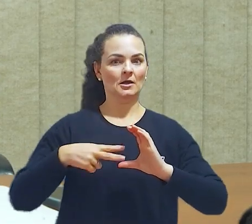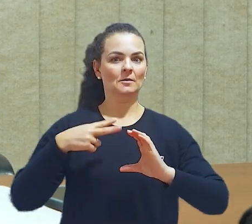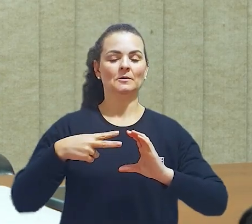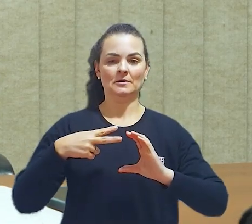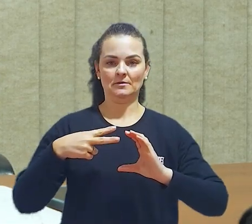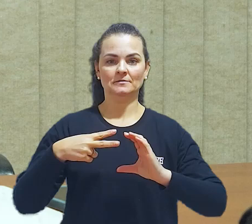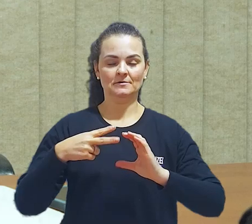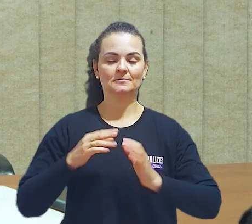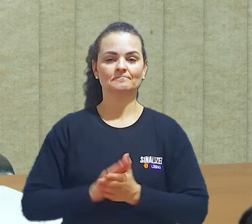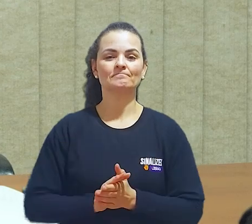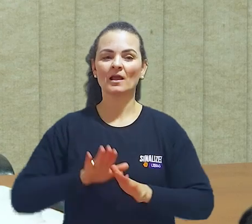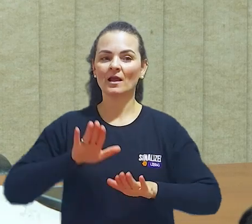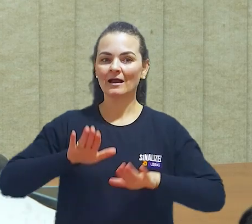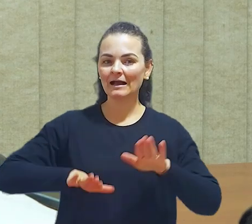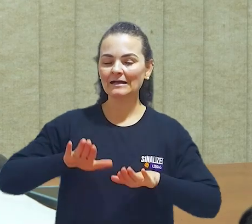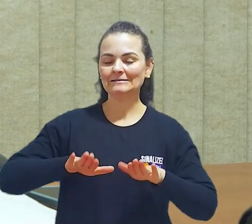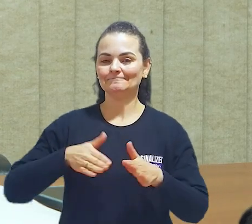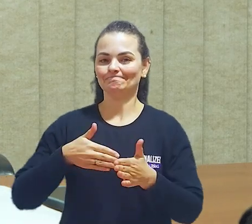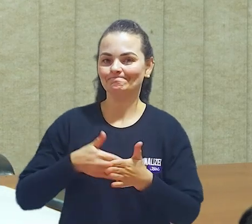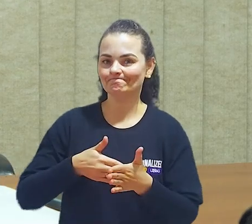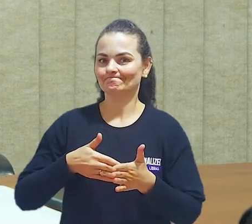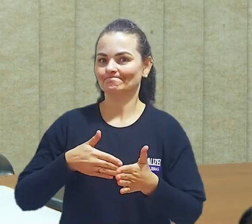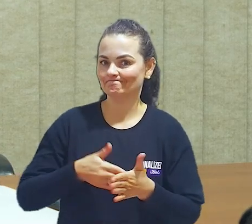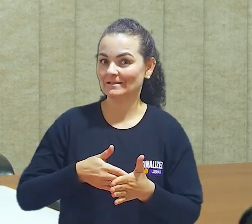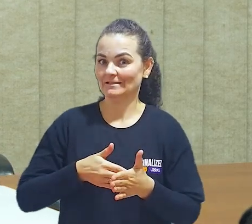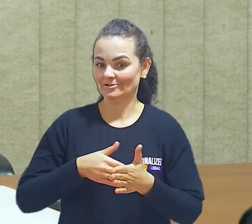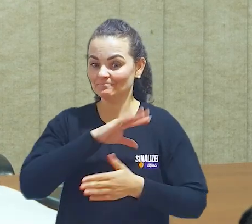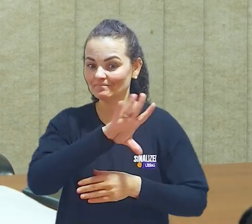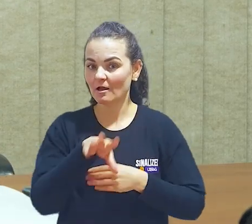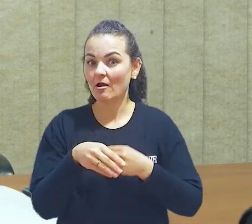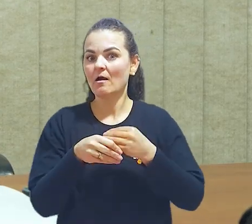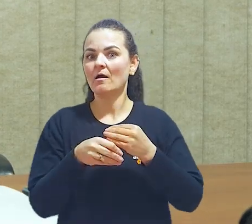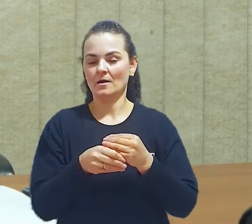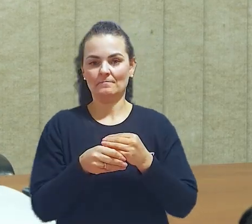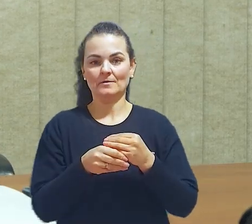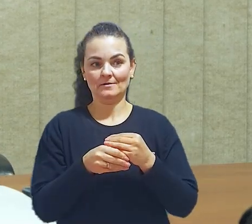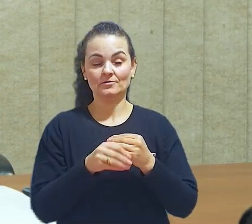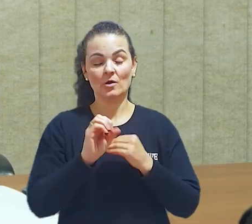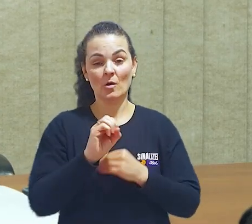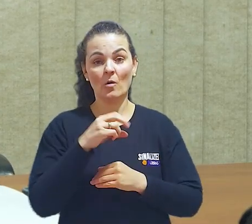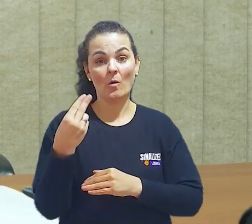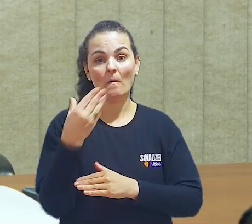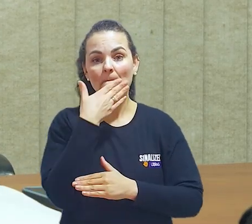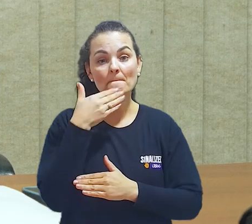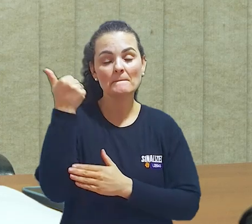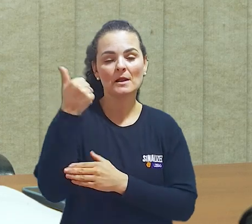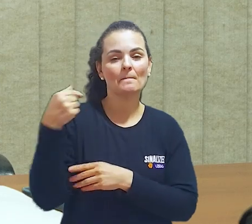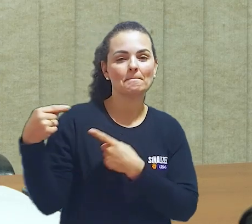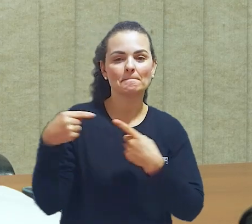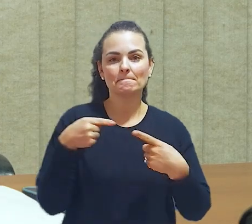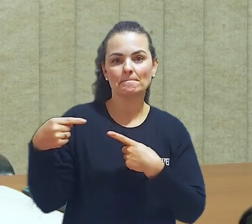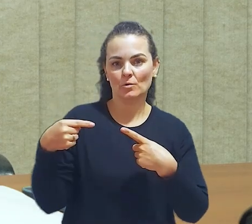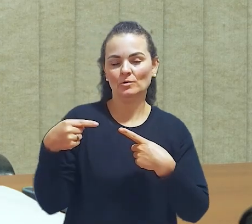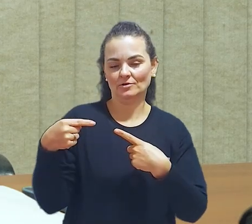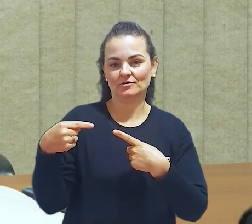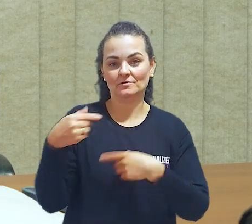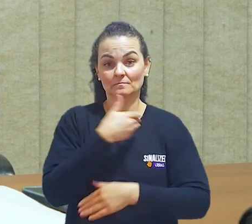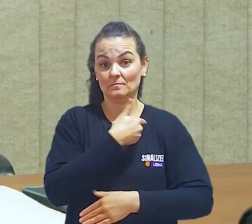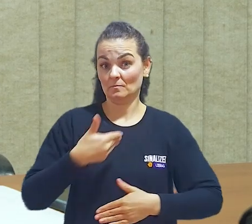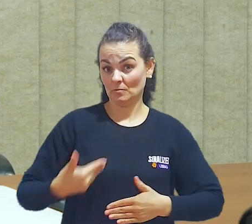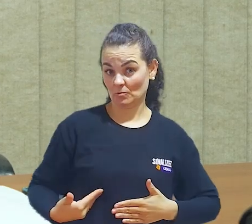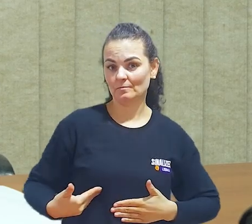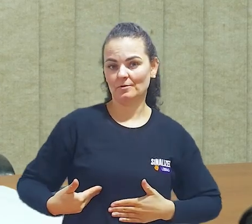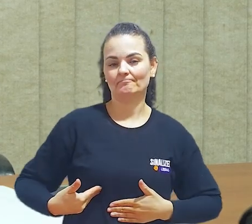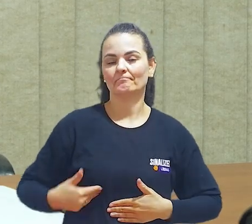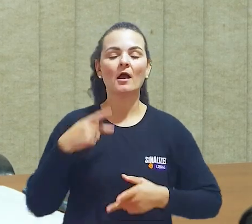quanto limitada no sentido de implantar ou aprimorar políticas públicas. O que eu às vezes